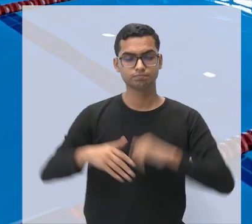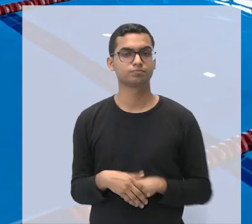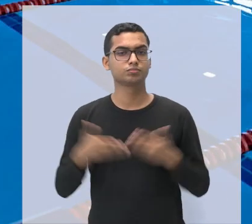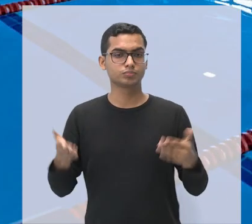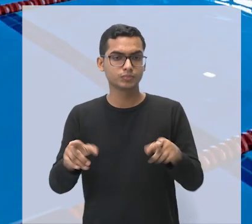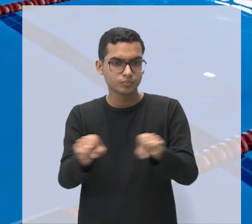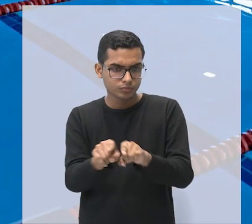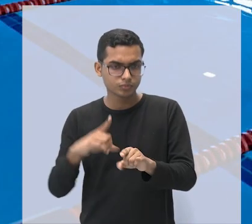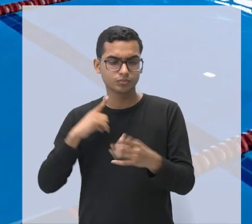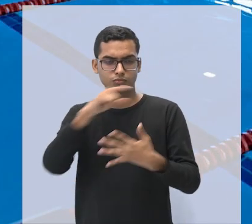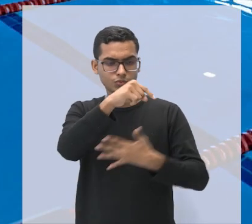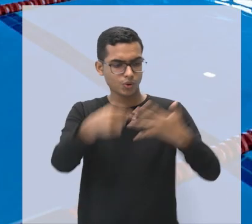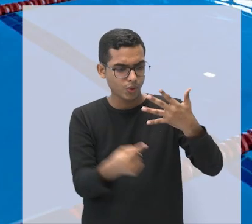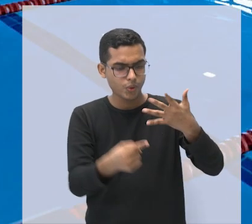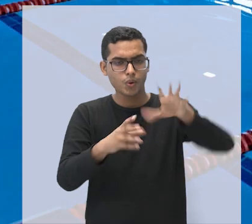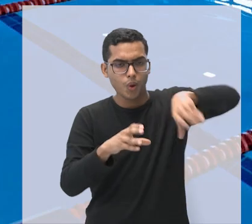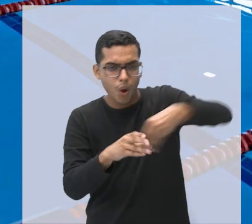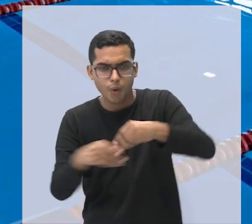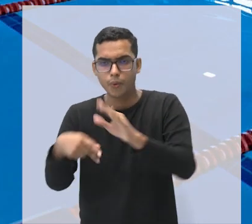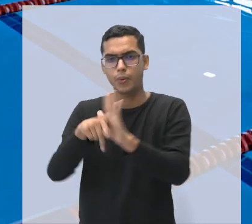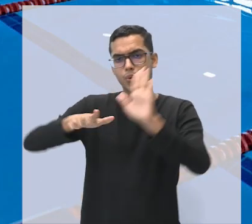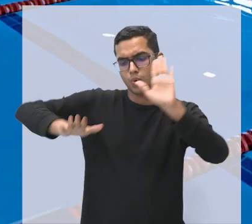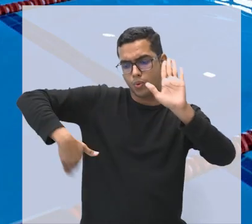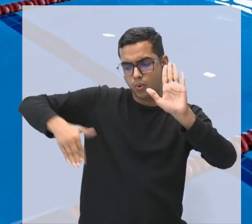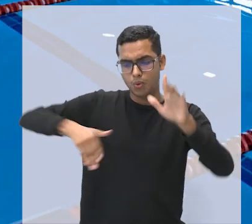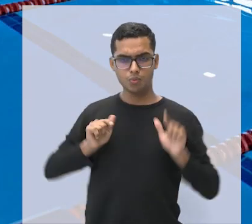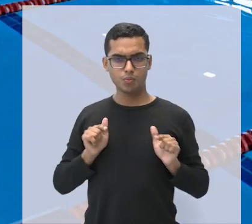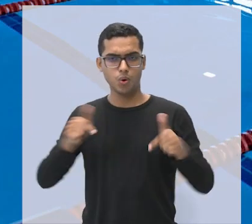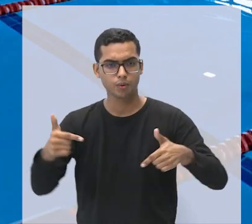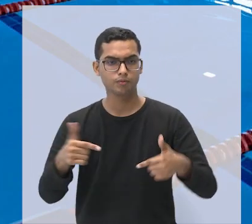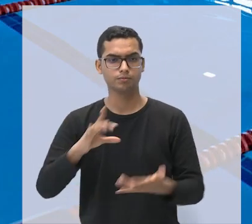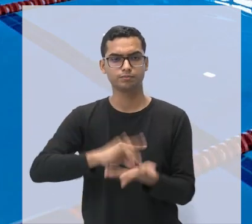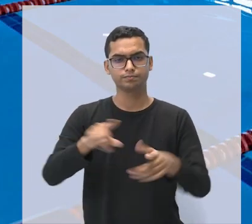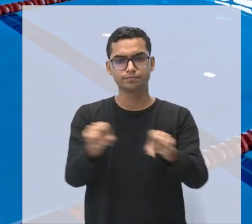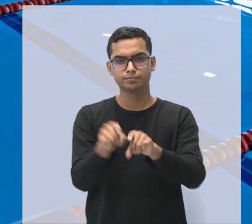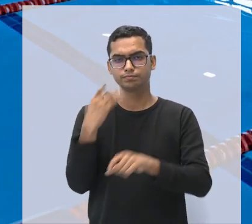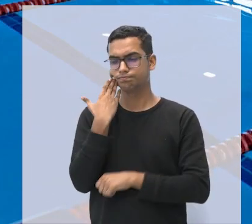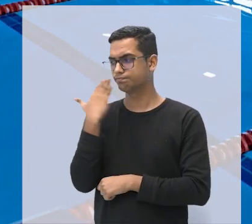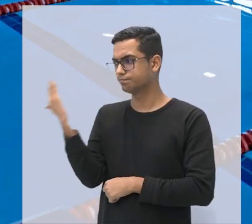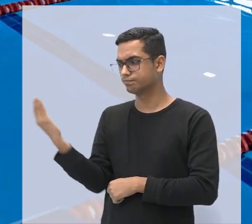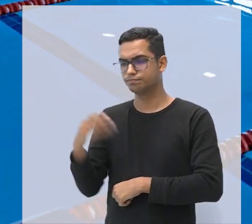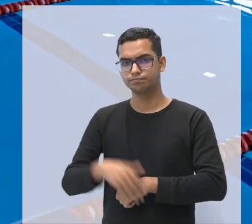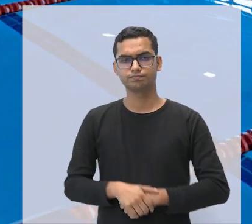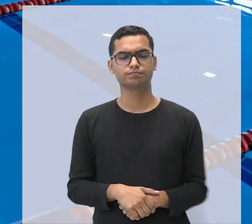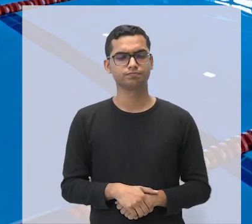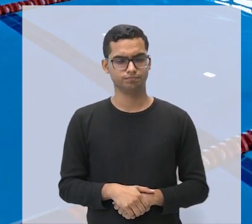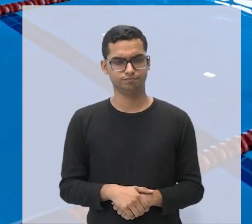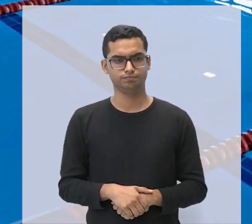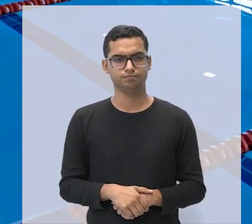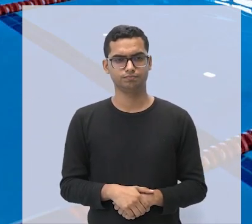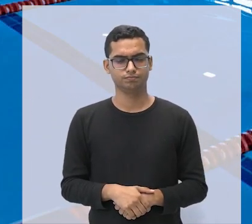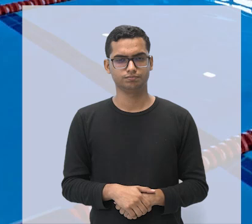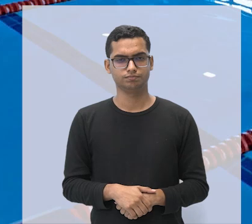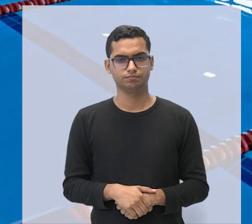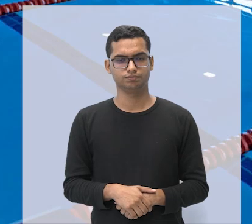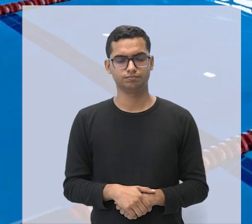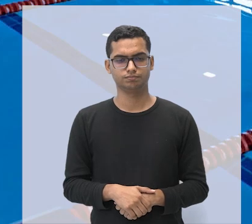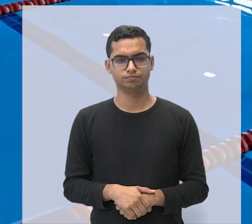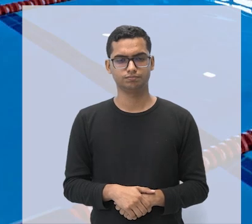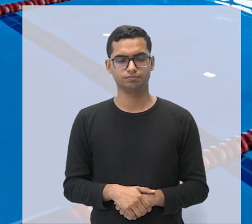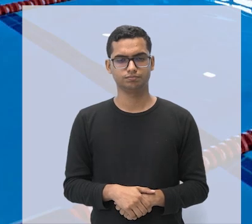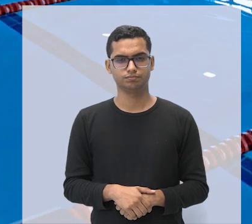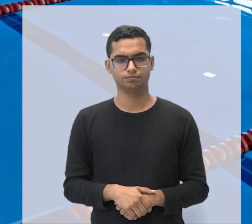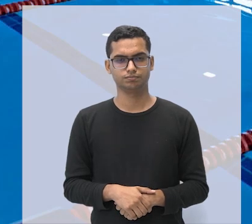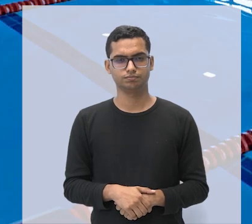finalidades que nós atribuímos aí ao ato de nadar, a natação. E assim como as outras modalidades, os